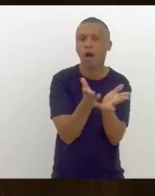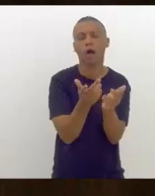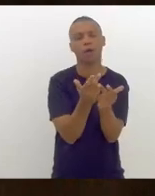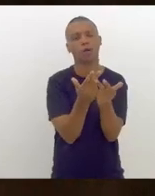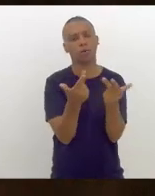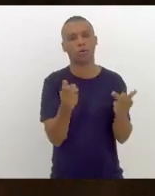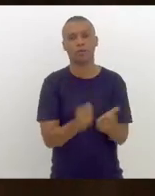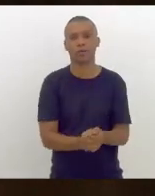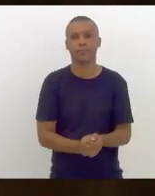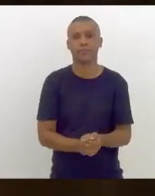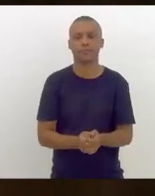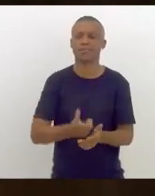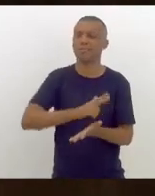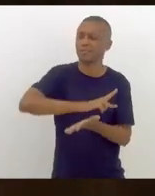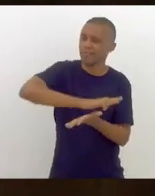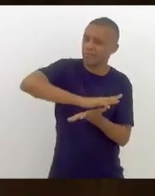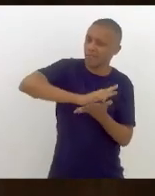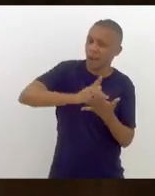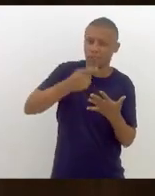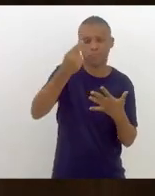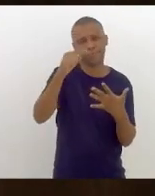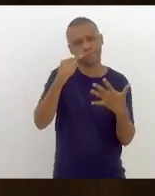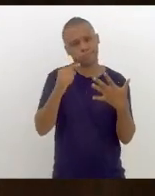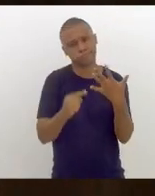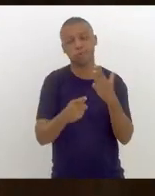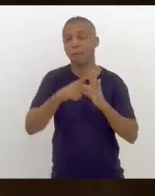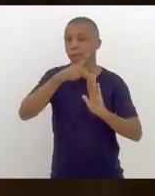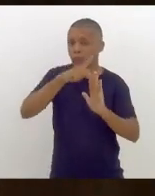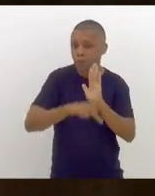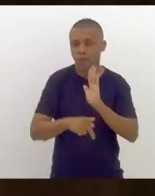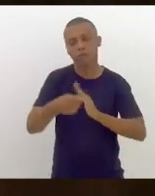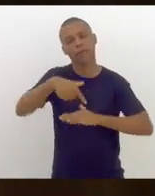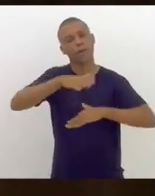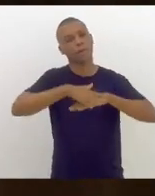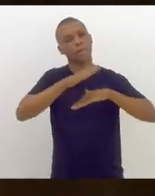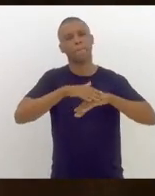de uma linha de uma série de projetos o senhor vem produzindo